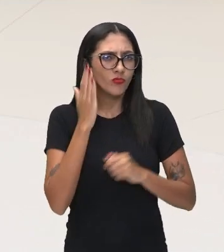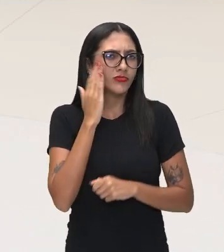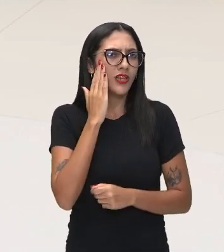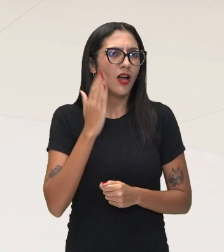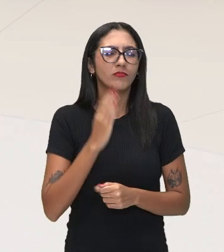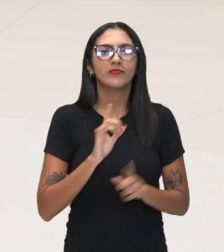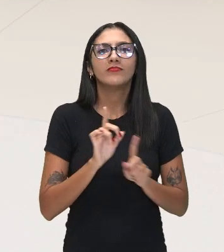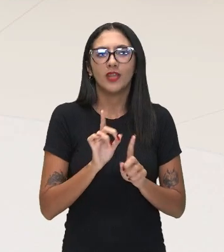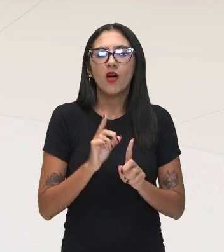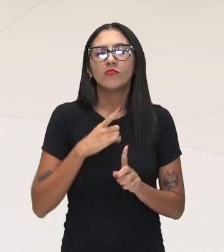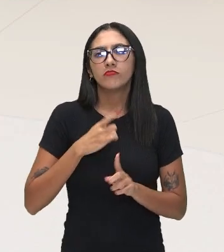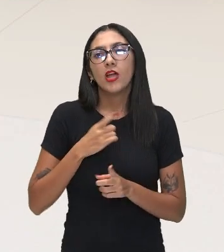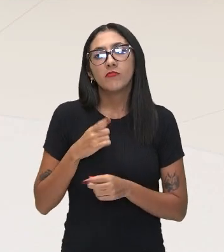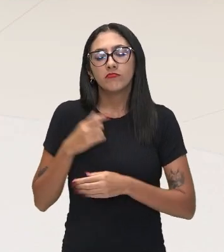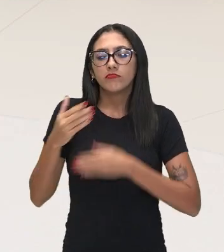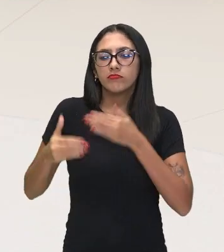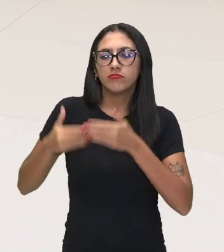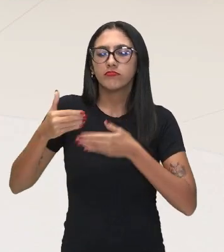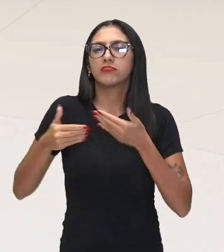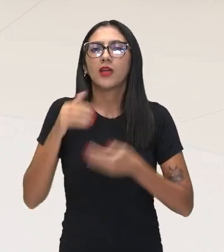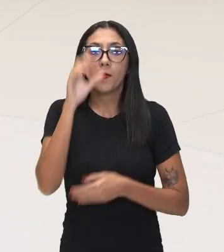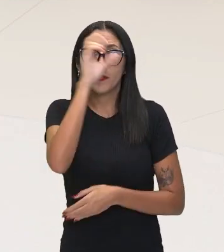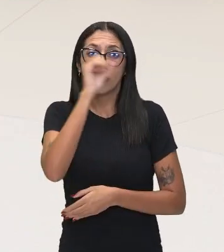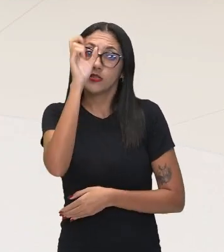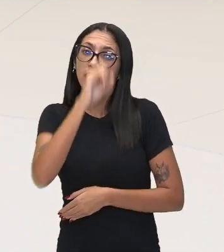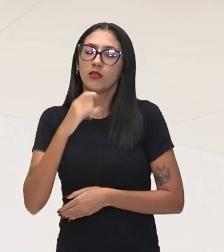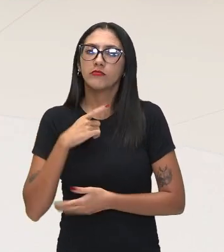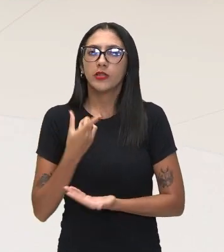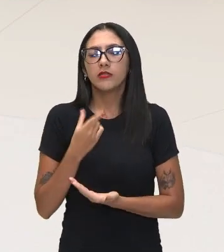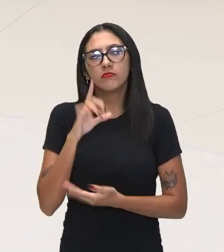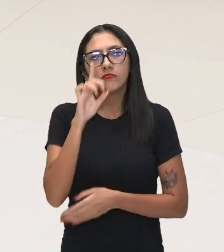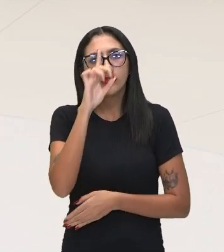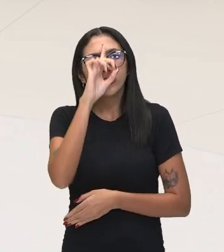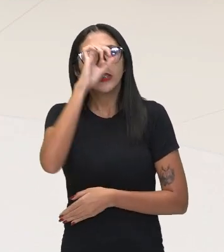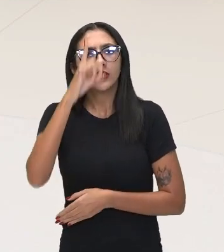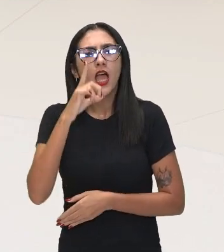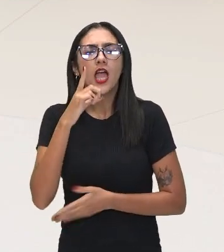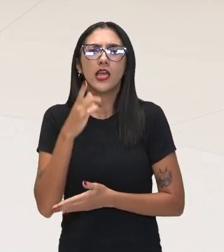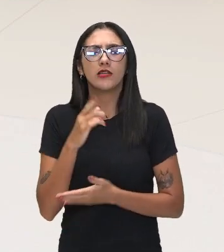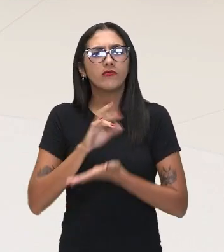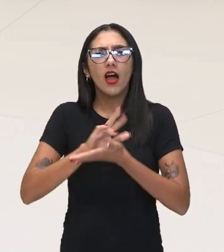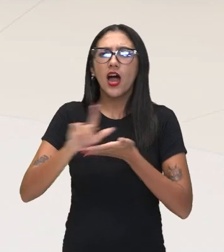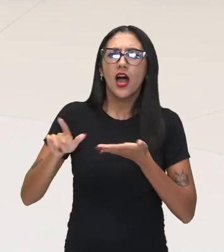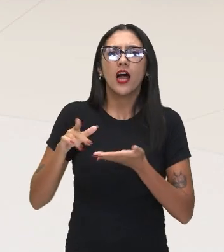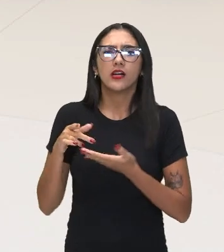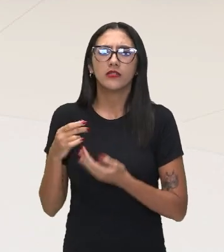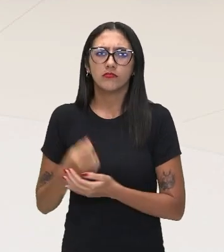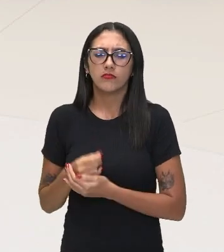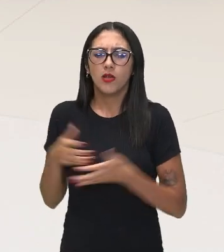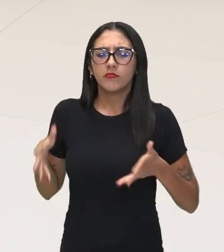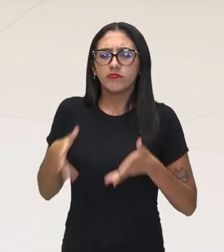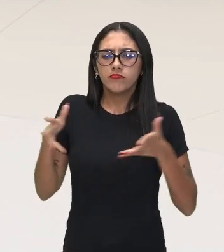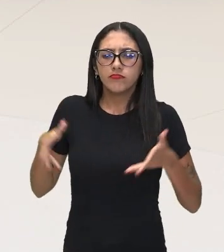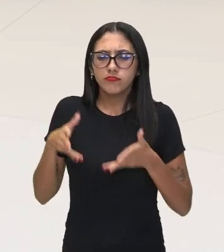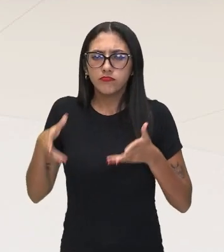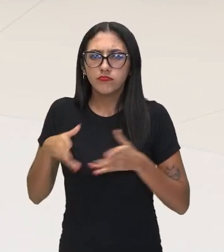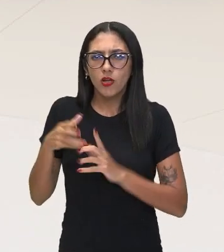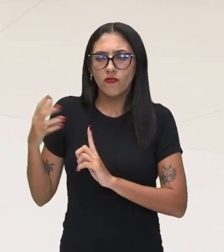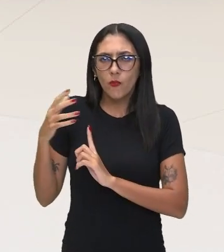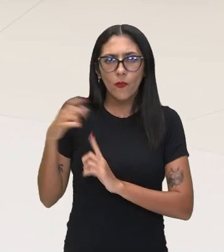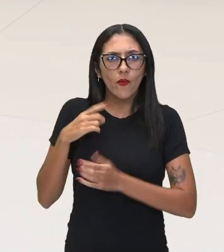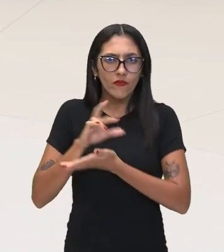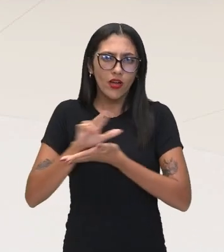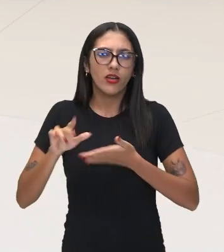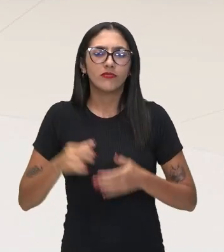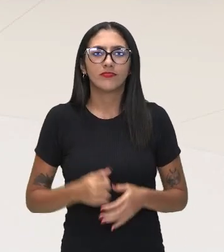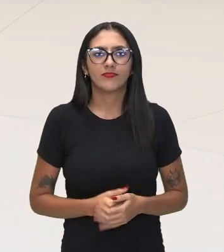continuamente com esse aprendizado, você se torna um empreendedor. Então, esqueça essa história de que empreendedor nasce. Nasceu empreendedor. Não, outro mito,